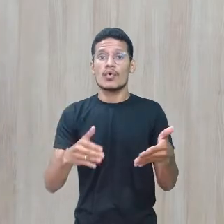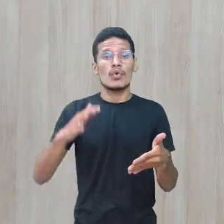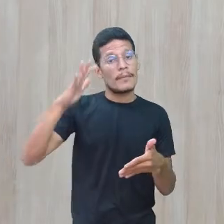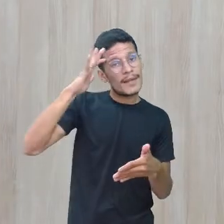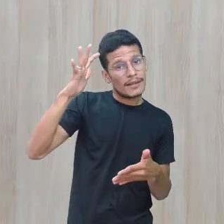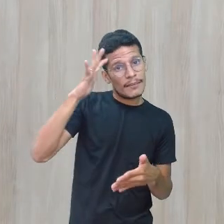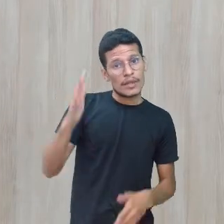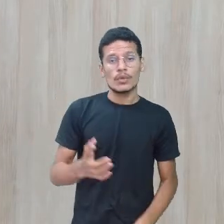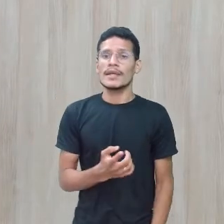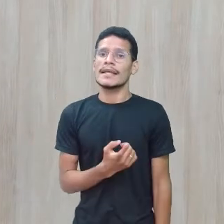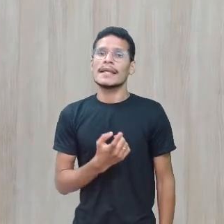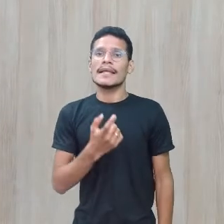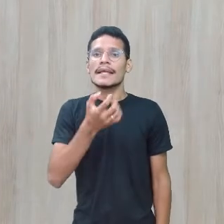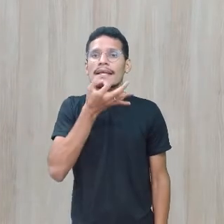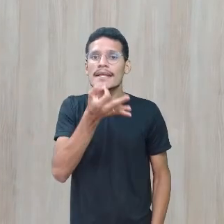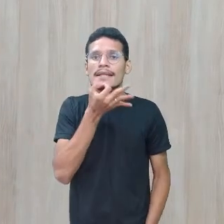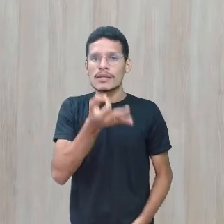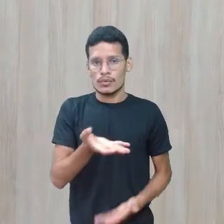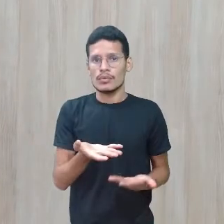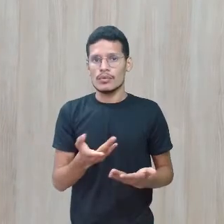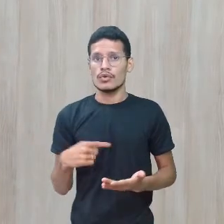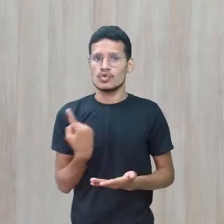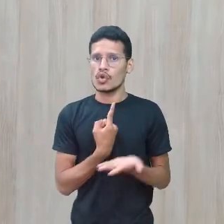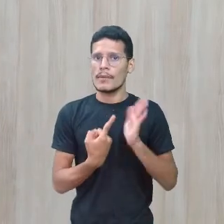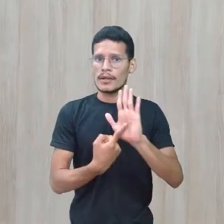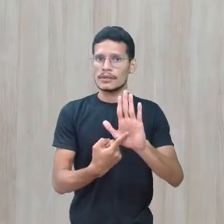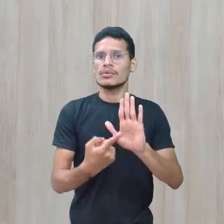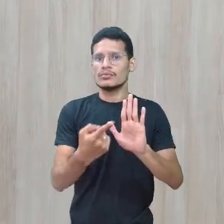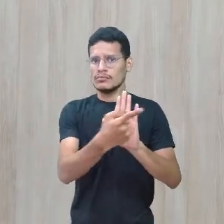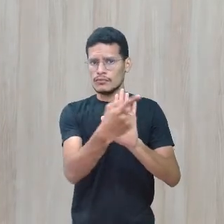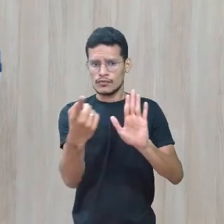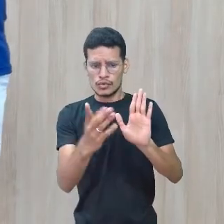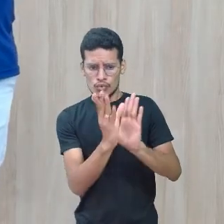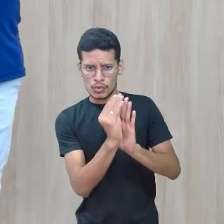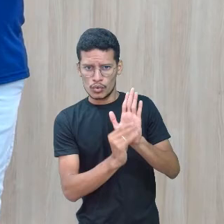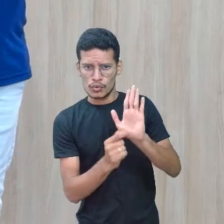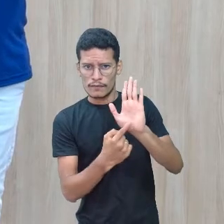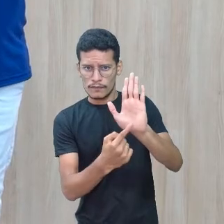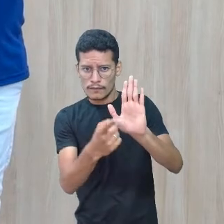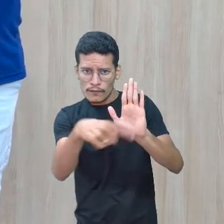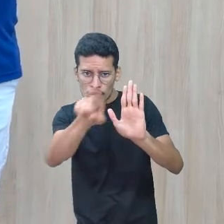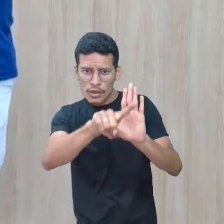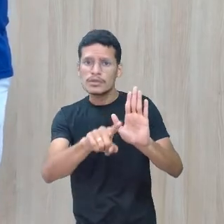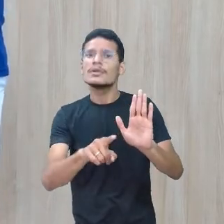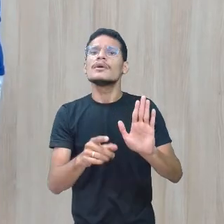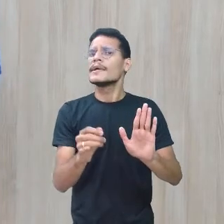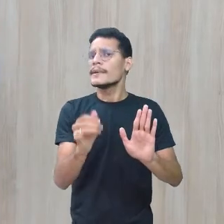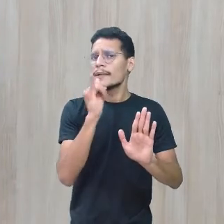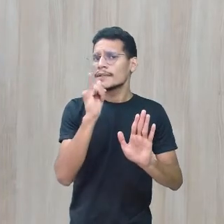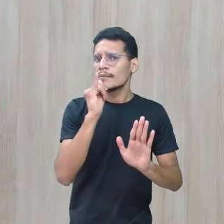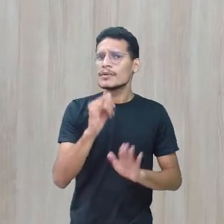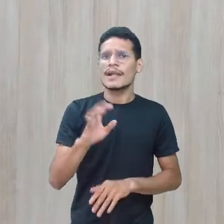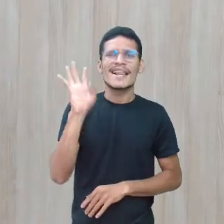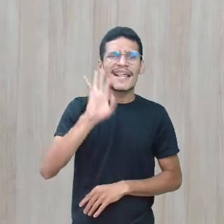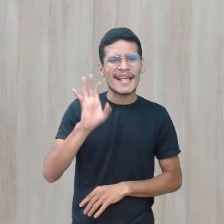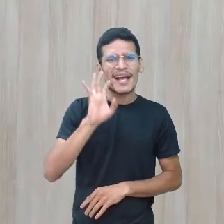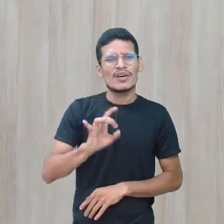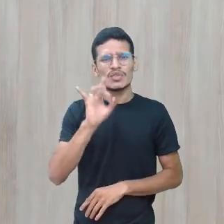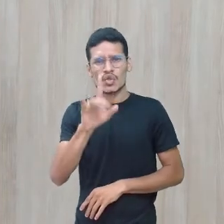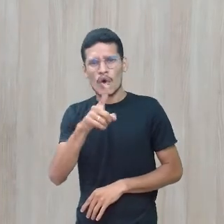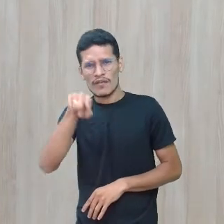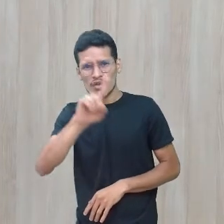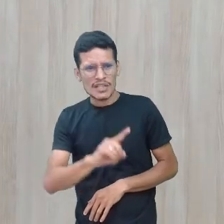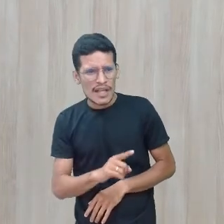pensamento crítico. Então, a gente está apresentando conteúdo para você. Então, não é legal que você